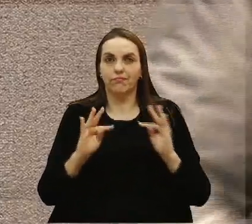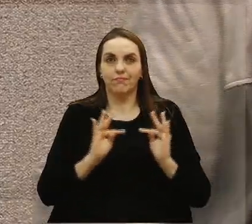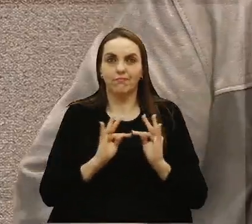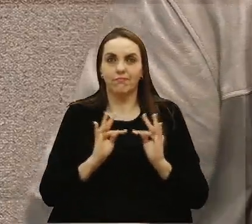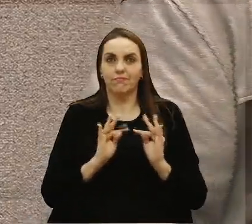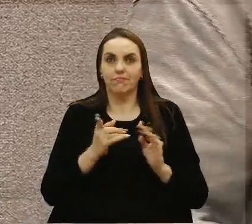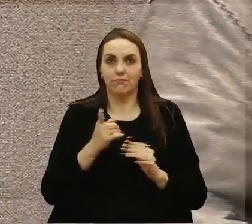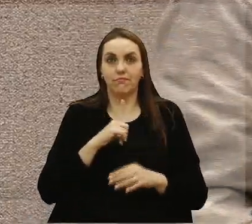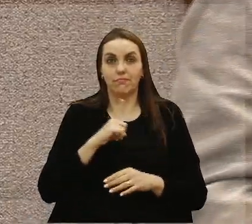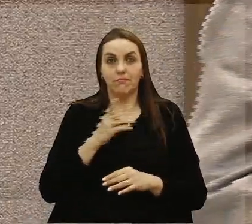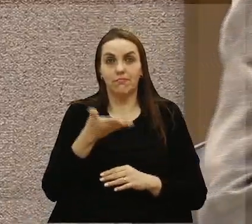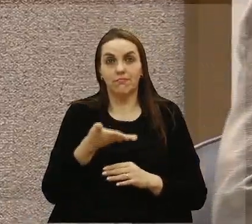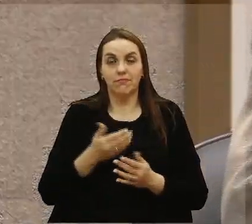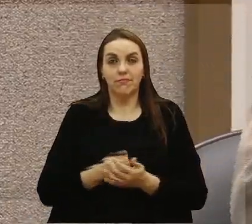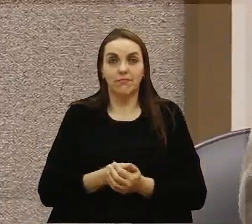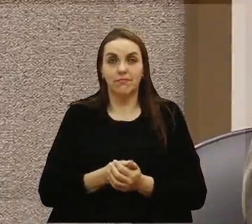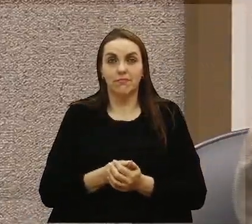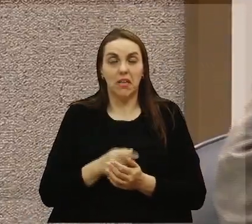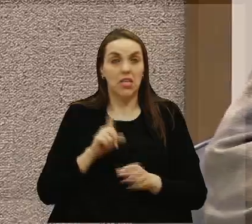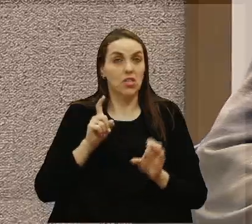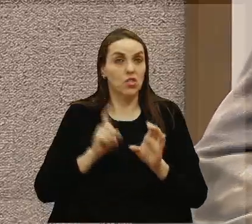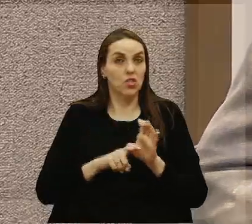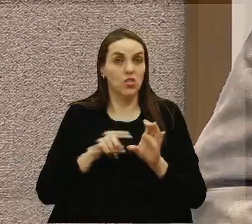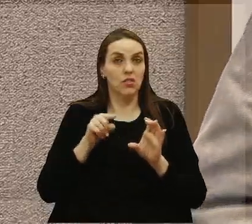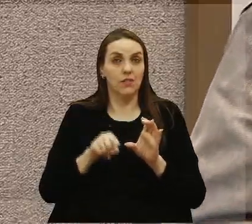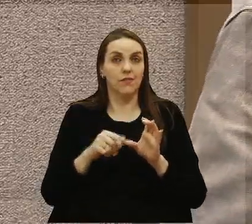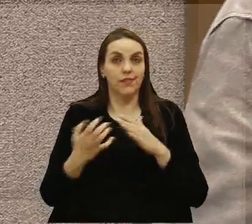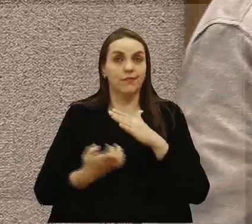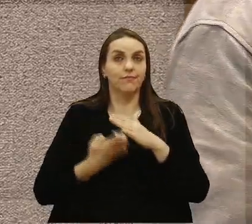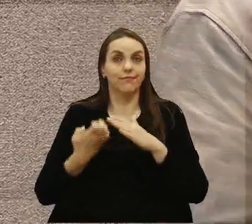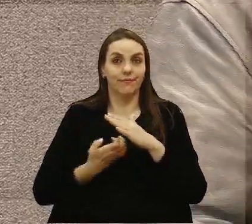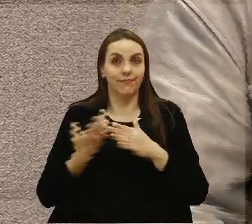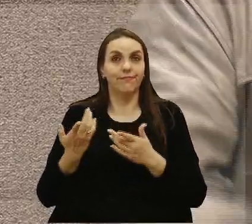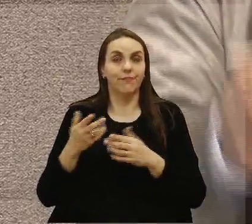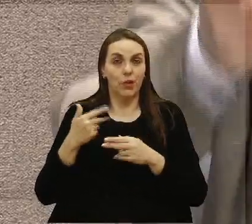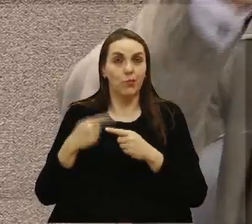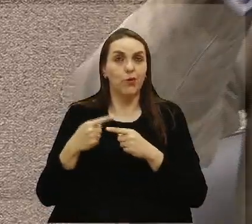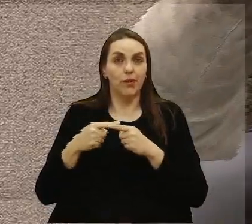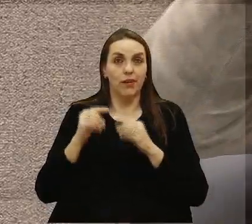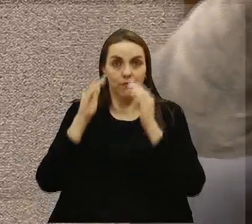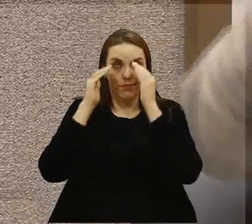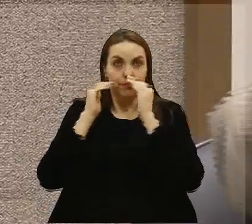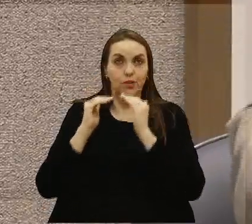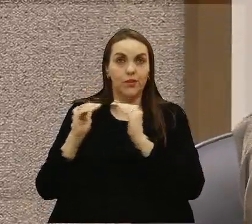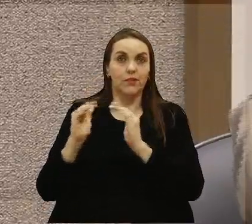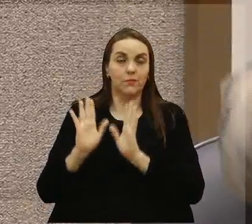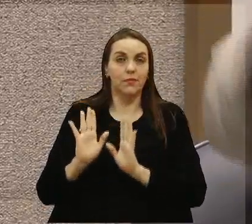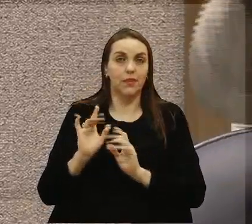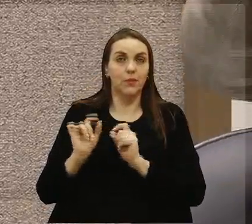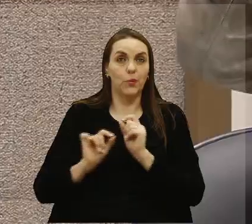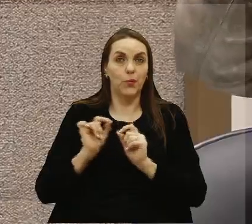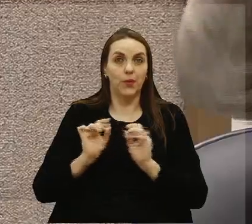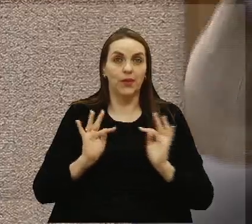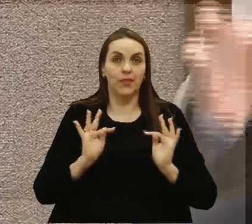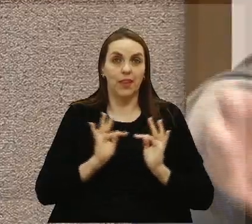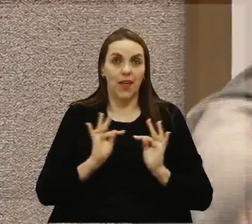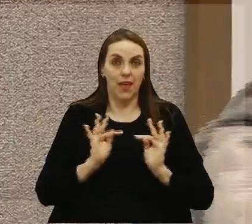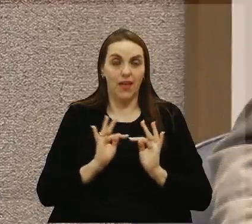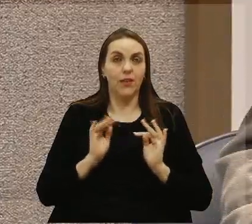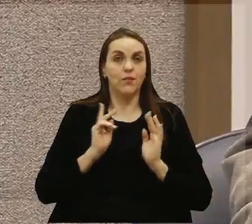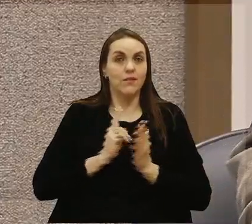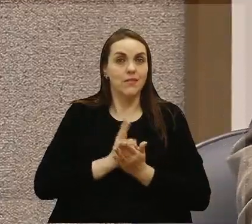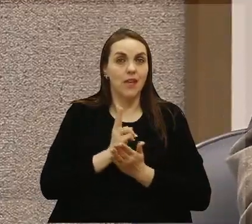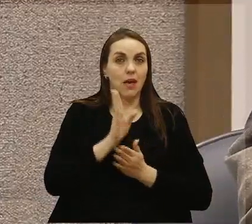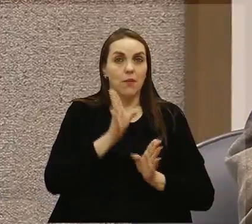temos aí, daqui a pouco, uma dívida com essa empresa por não respeitar o que os técnicos sempre